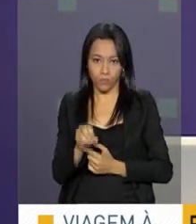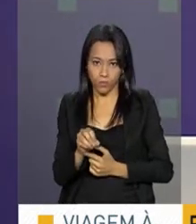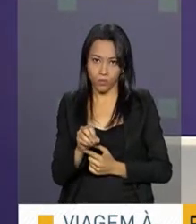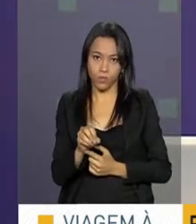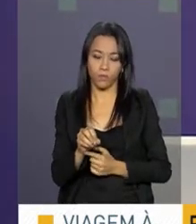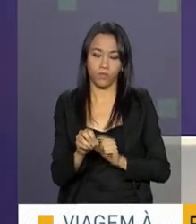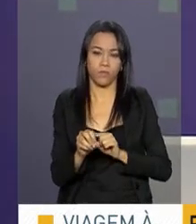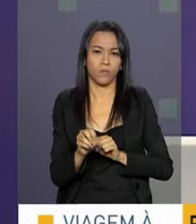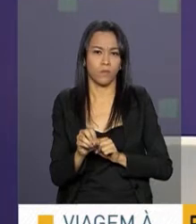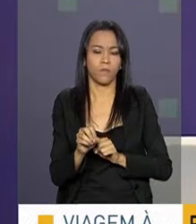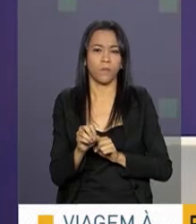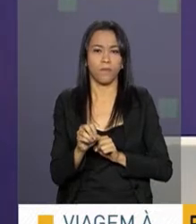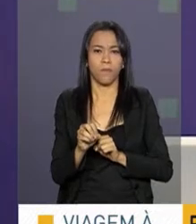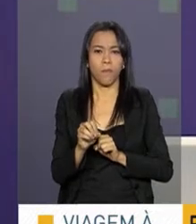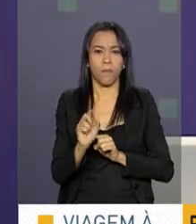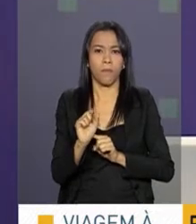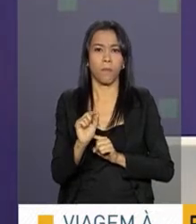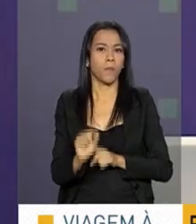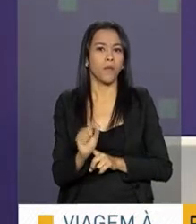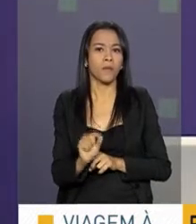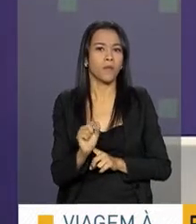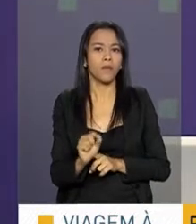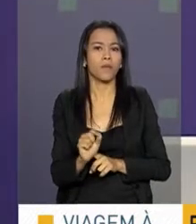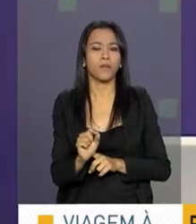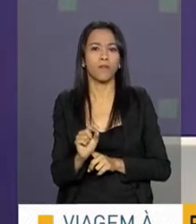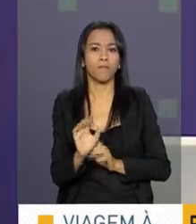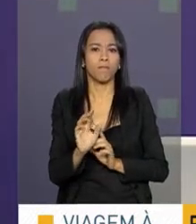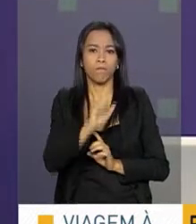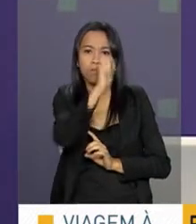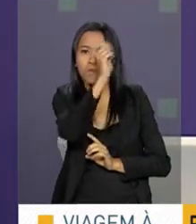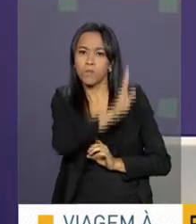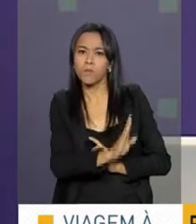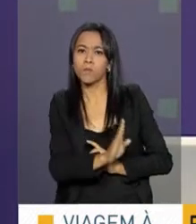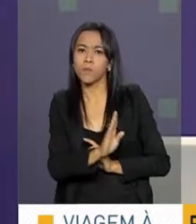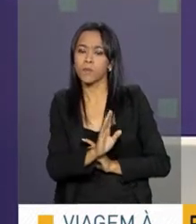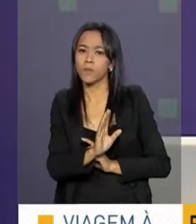produção, da capacidade de produção no Brasil, que terá